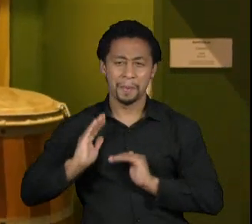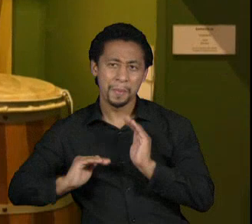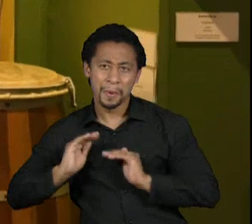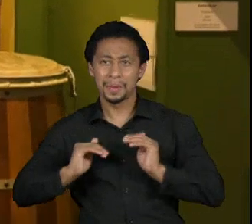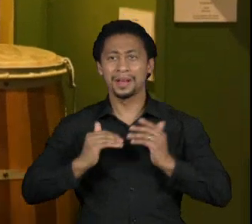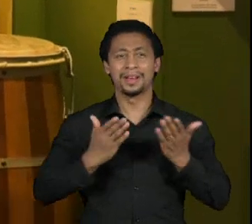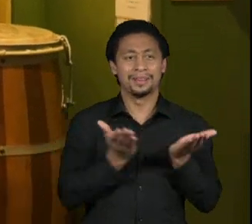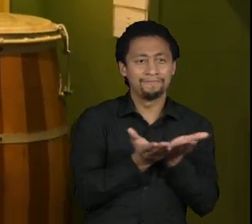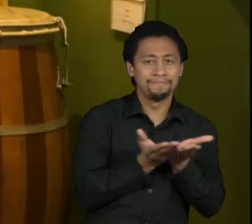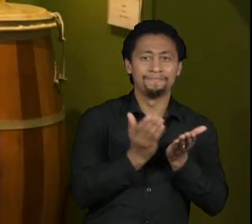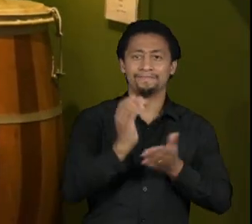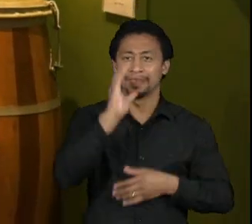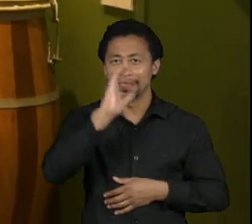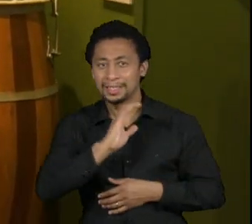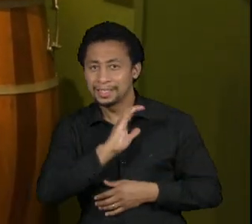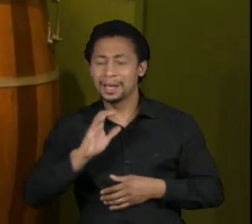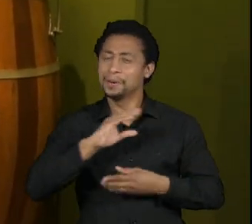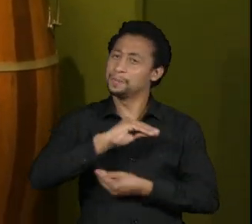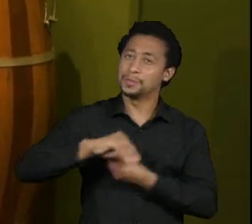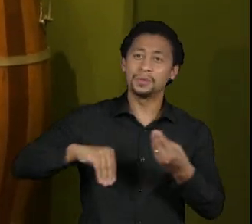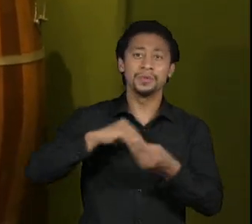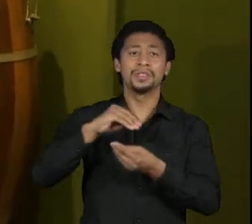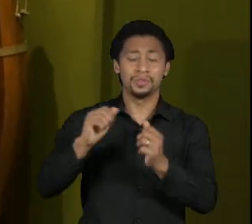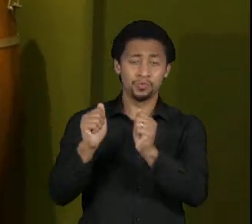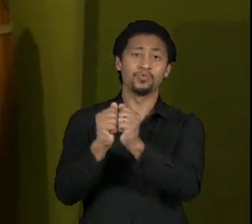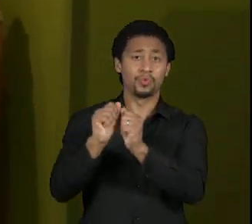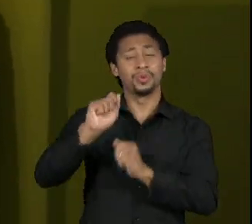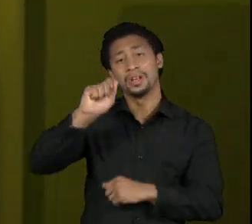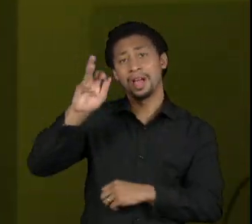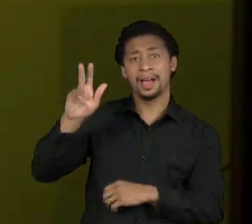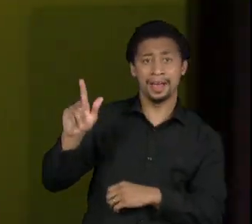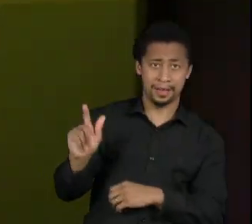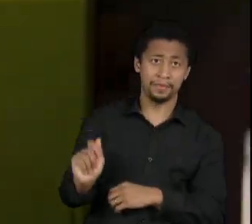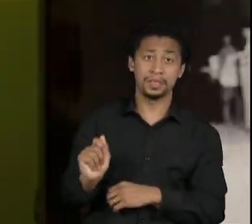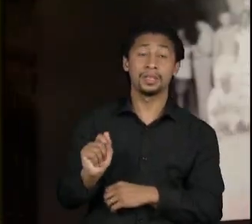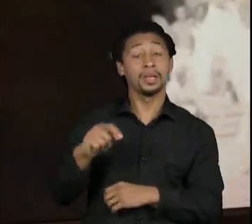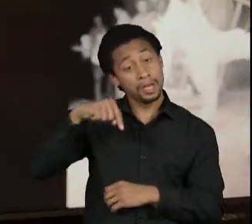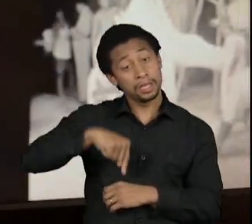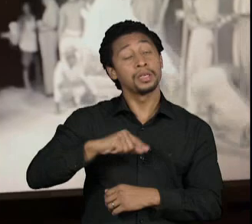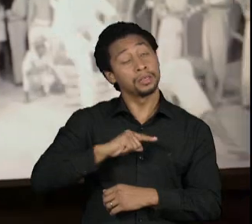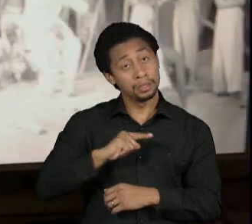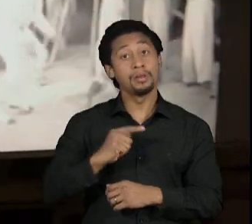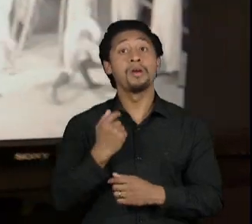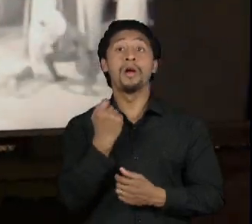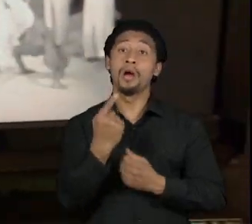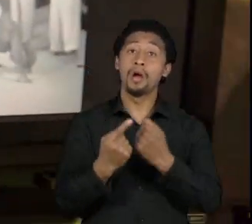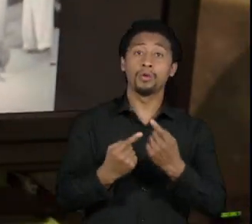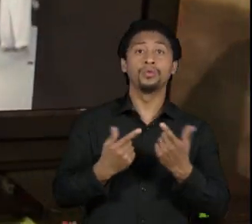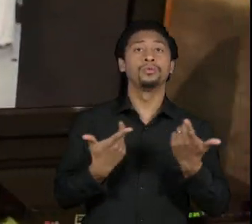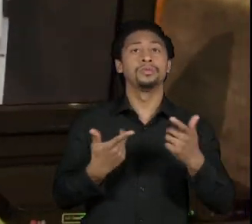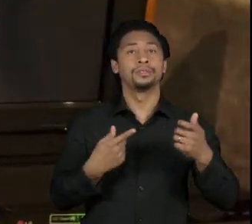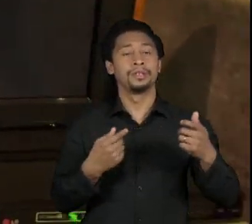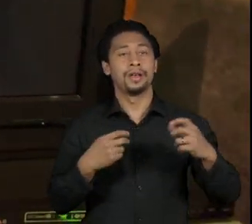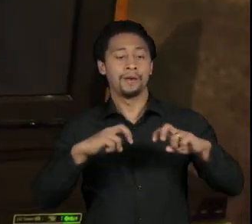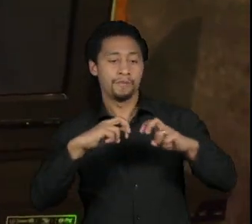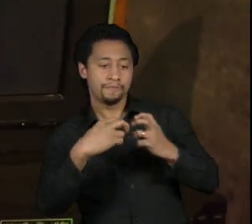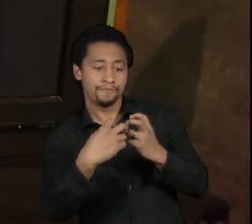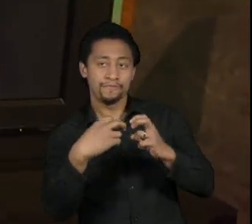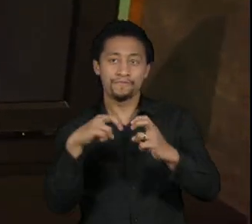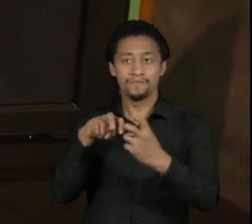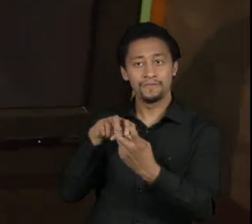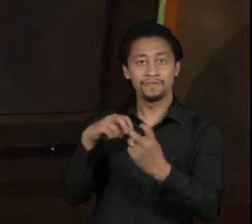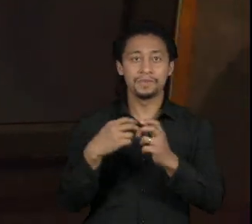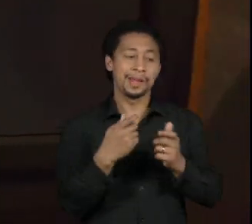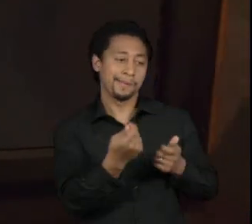católicos, são africanizadas. E aqui tem algumas representações de parte